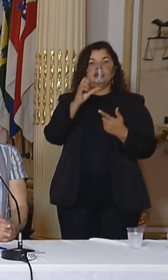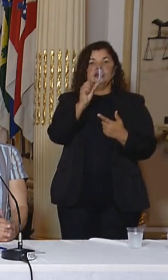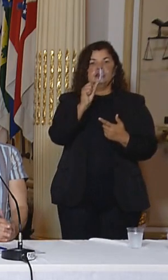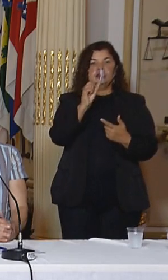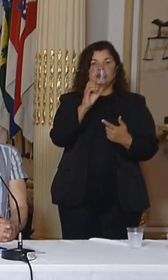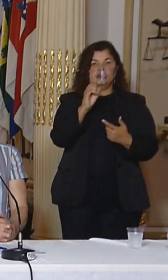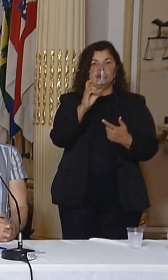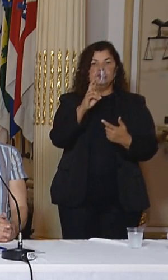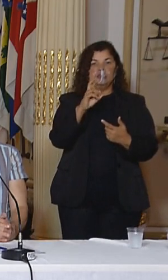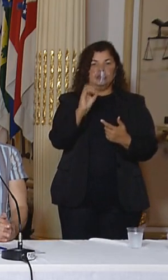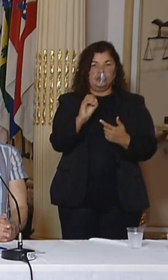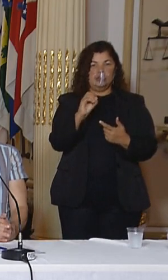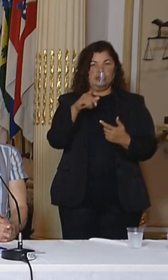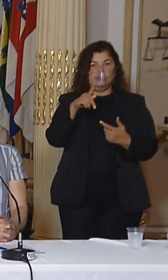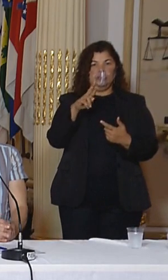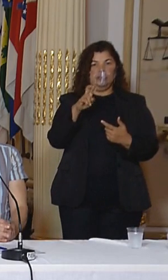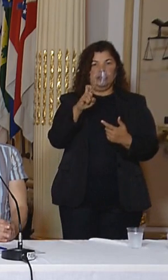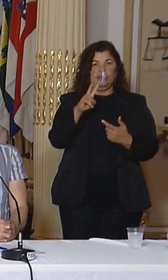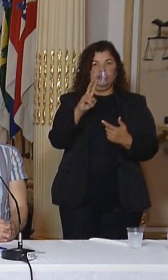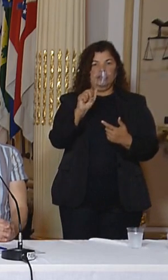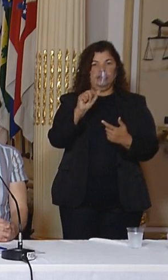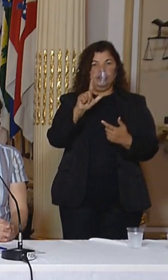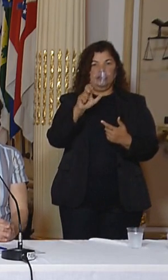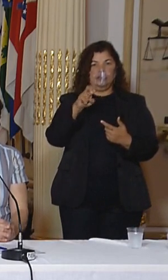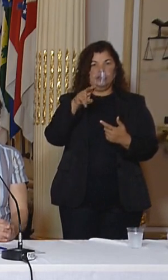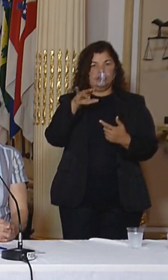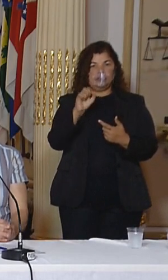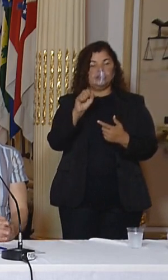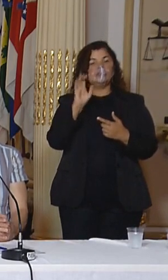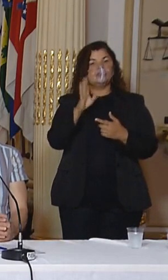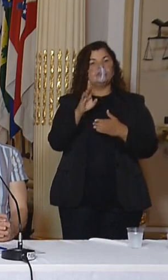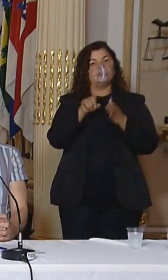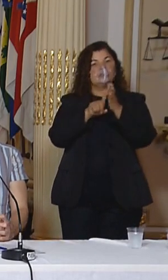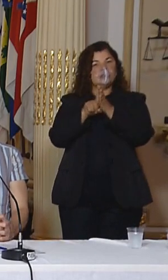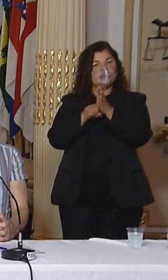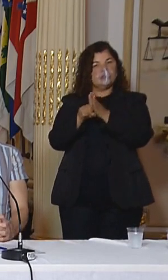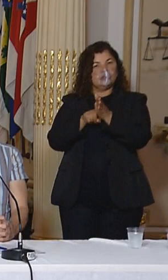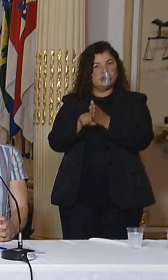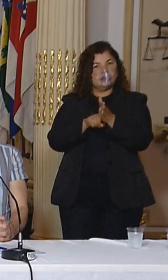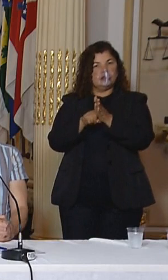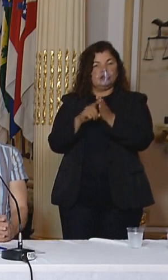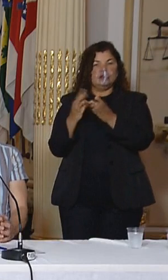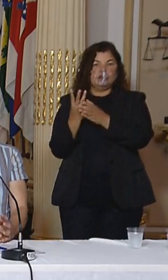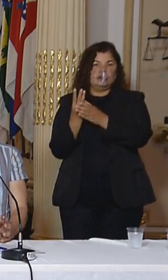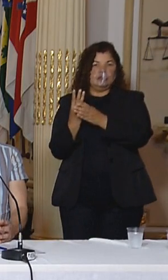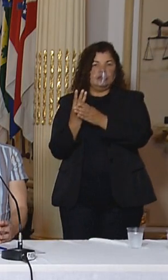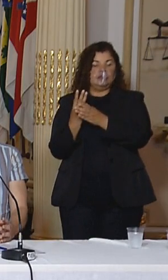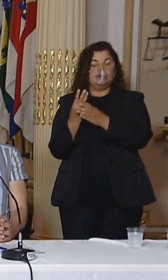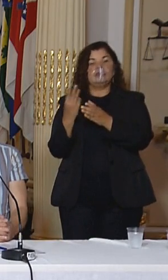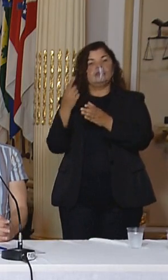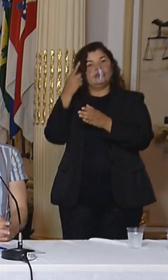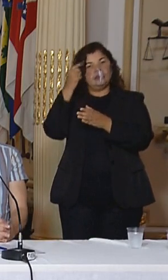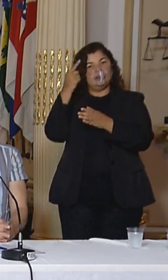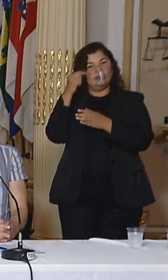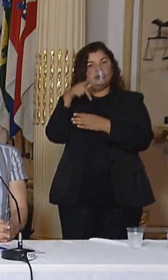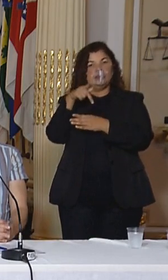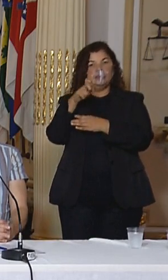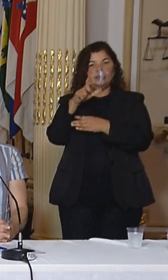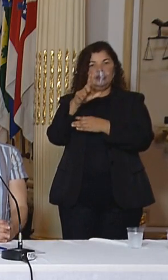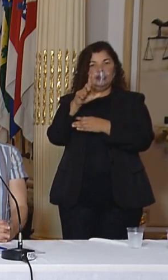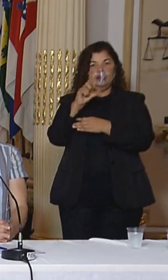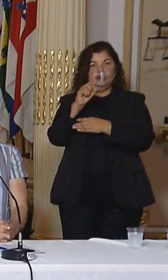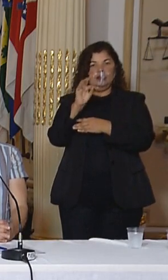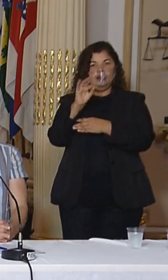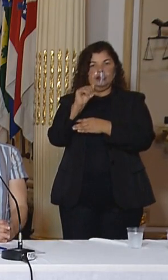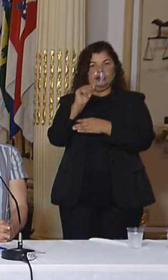que Cíntia toca, né? Nós tivemos um estudo inicial da Universidade Federal de Pelotas, junto com o IBOP, que